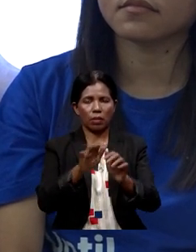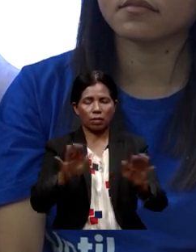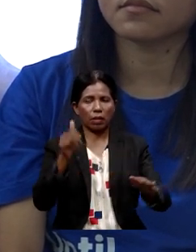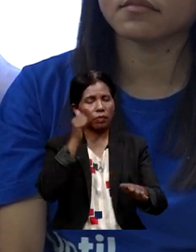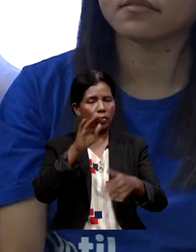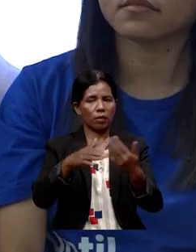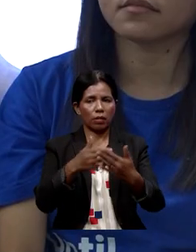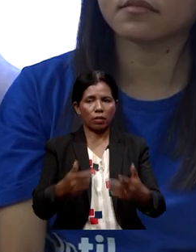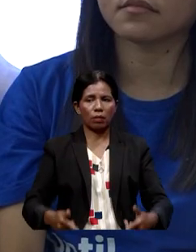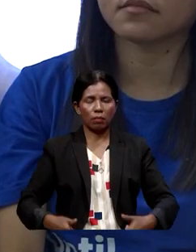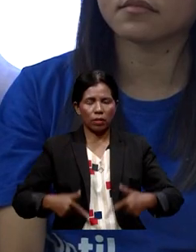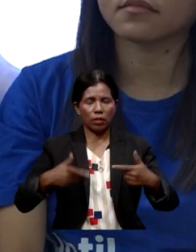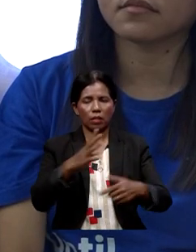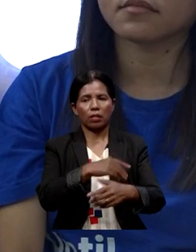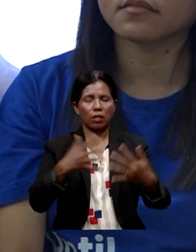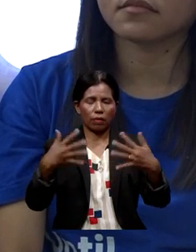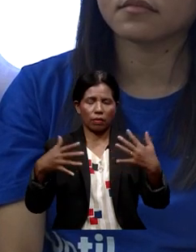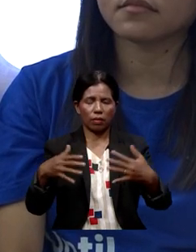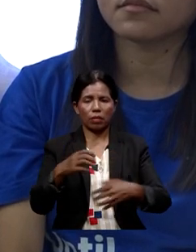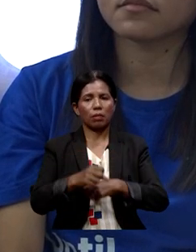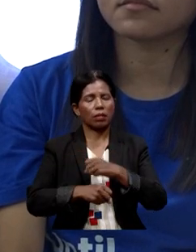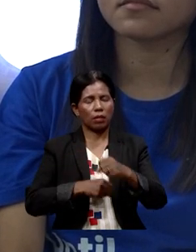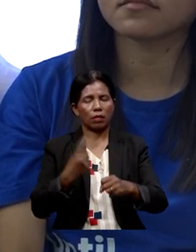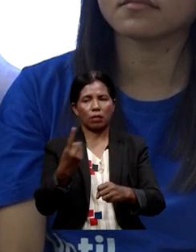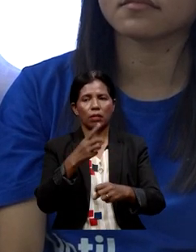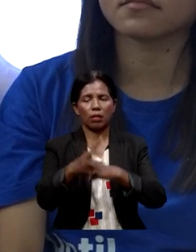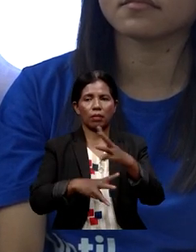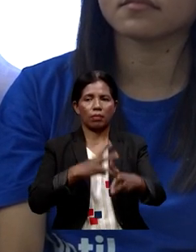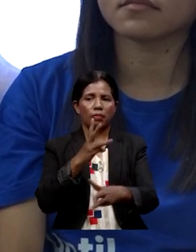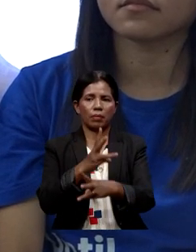bem moris e conflito no risco climática e a mundo toma.